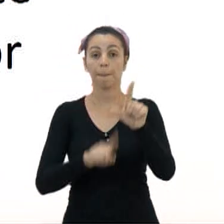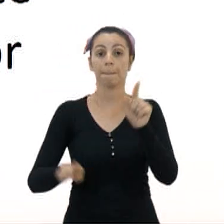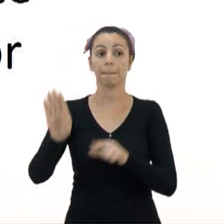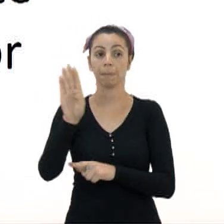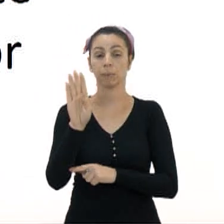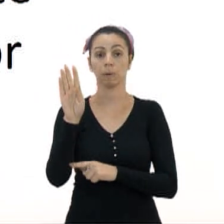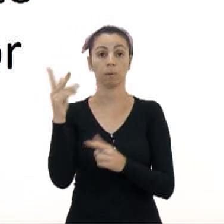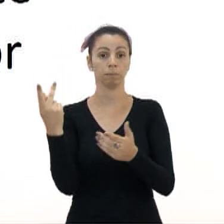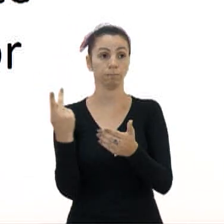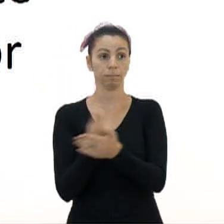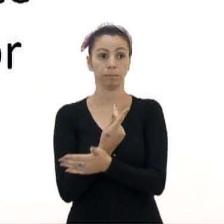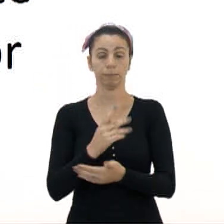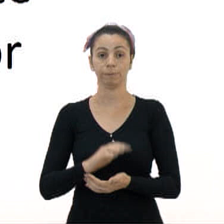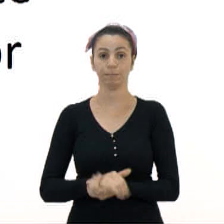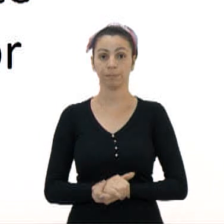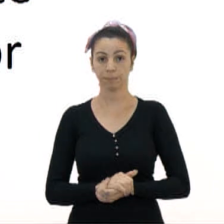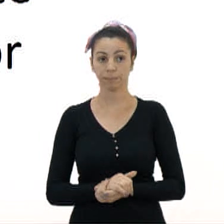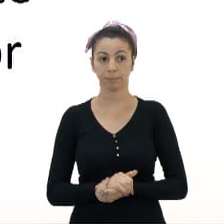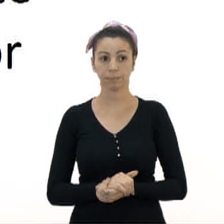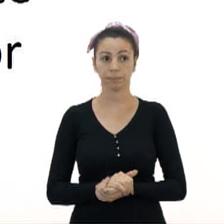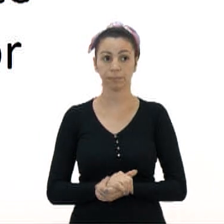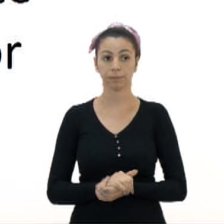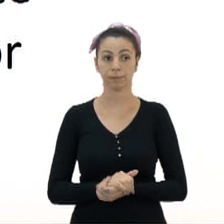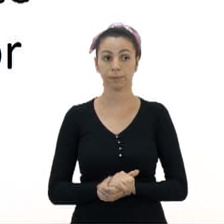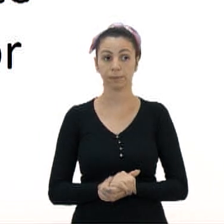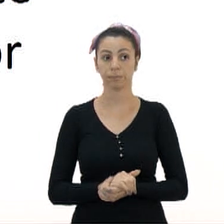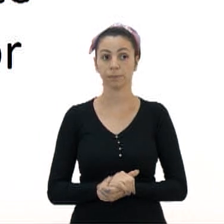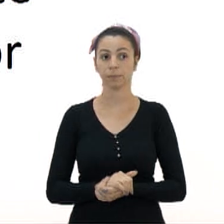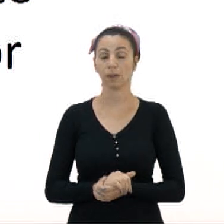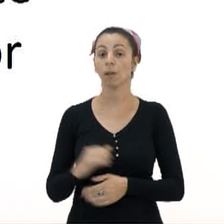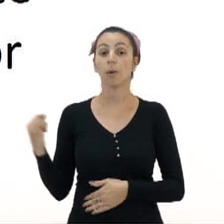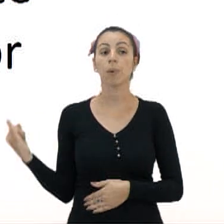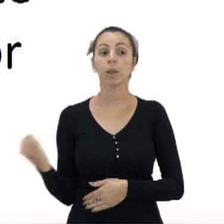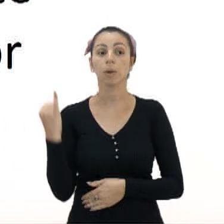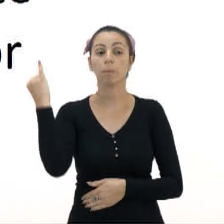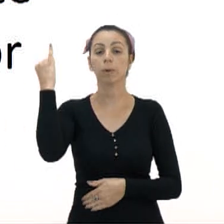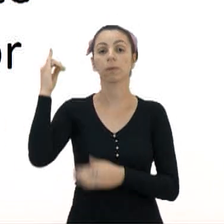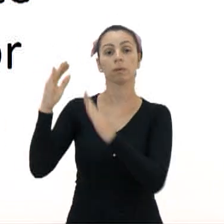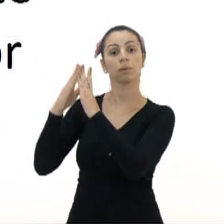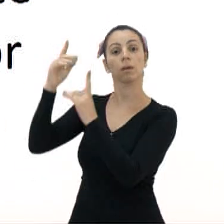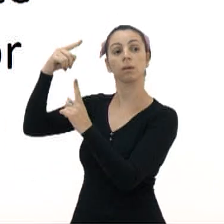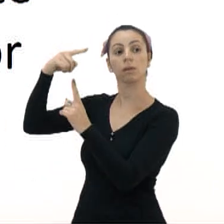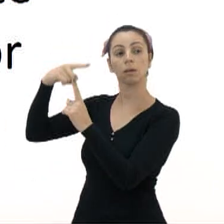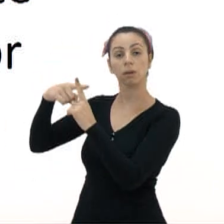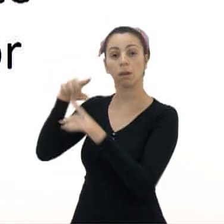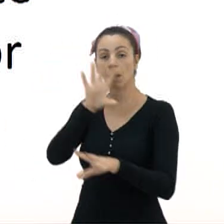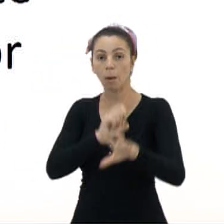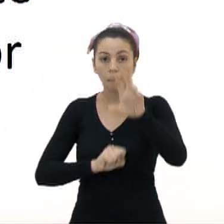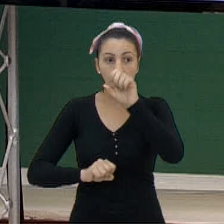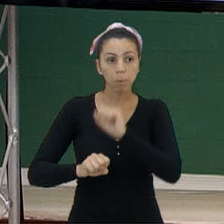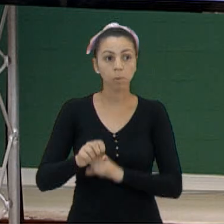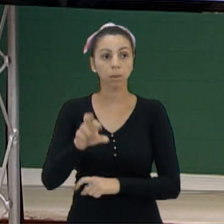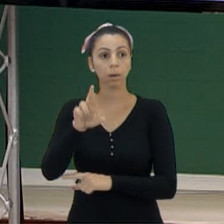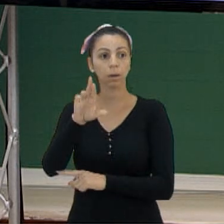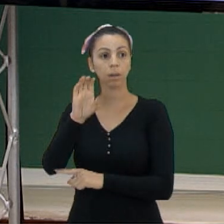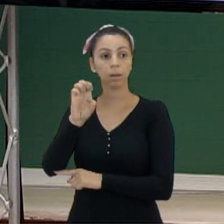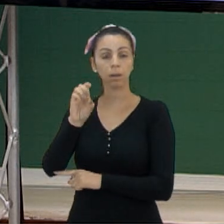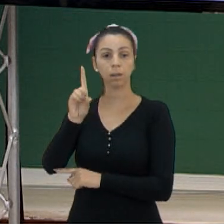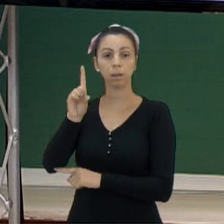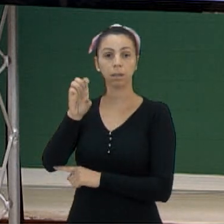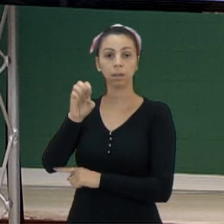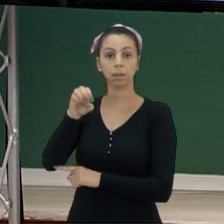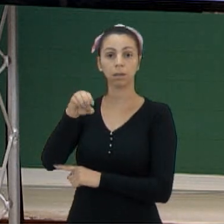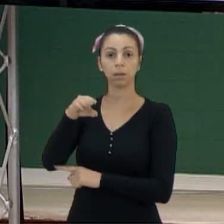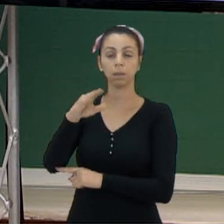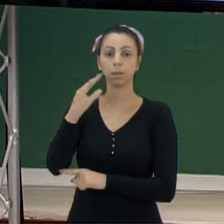a Companhia de Jesus, Inácio de Loyola, a gente já falou, importante artifício da Igreja em sua busca pela redenção. Então ele vai